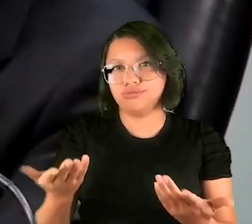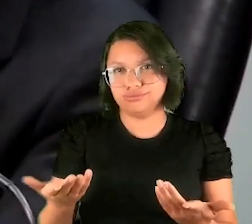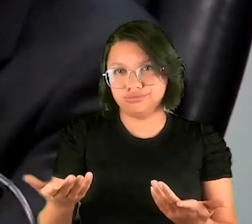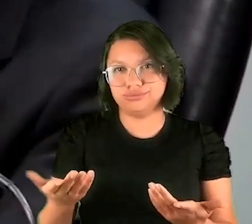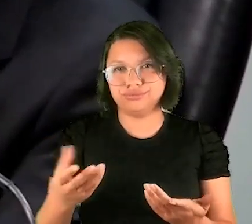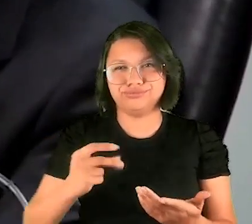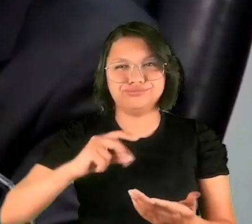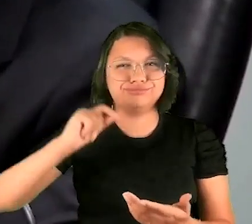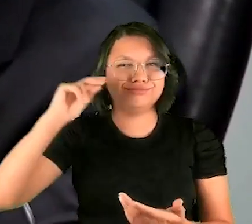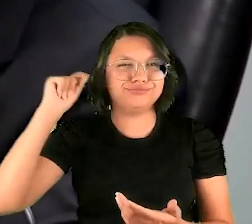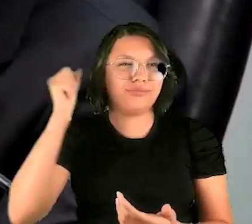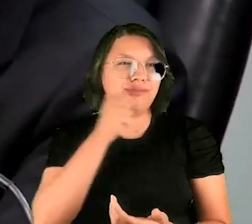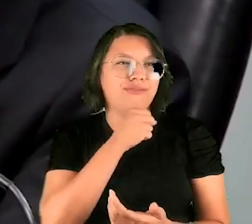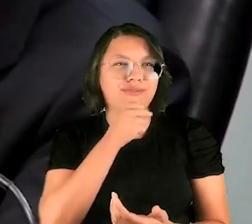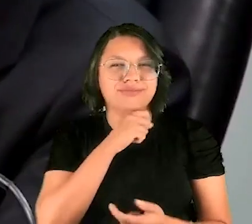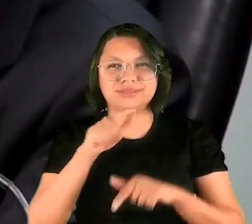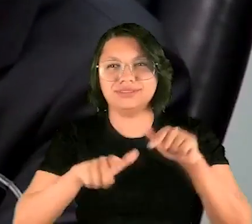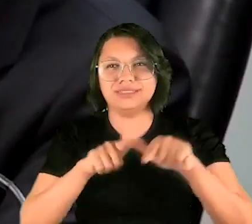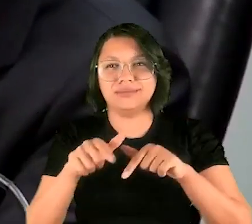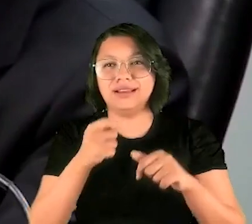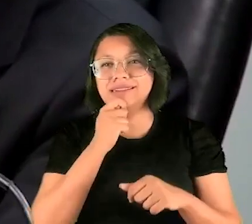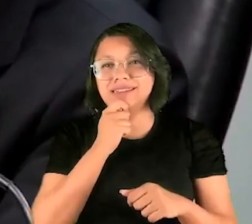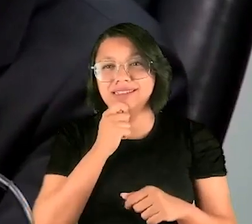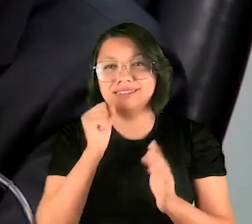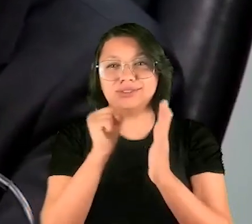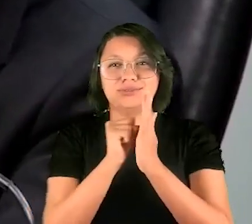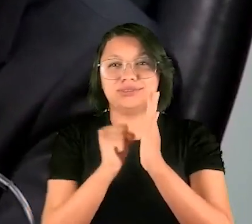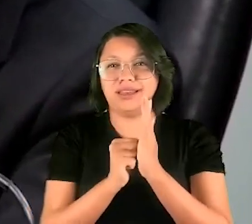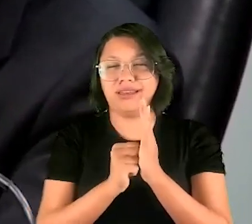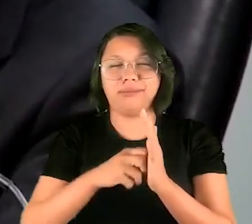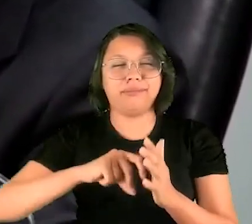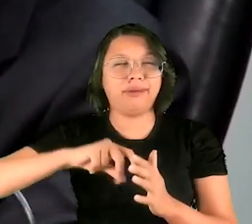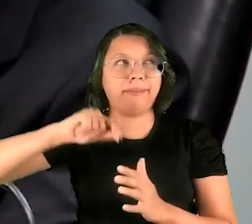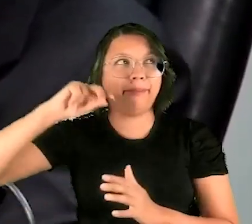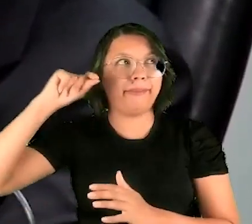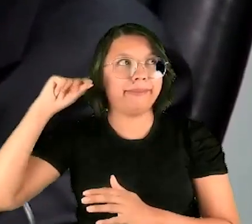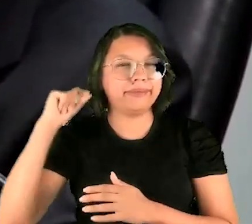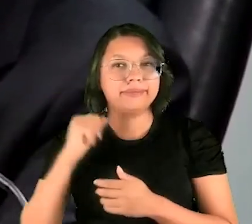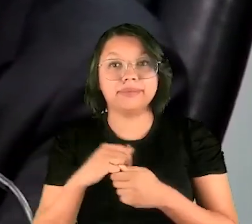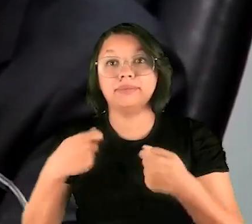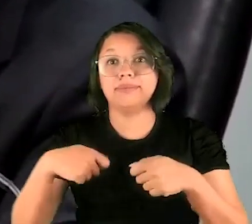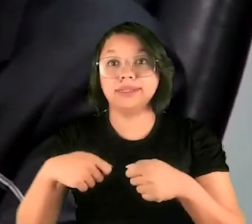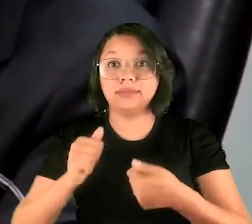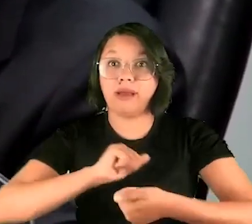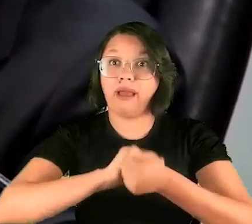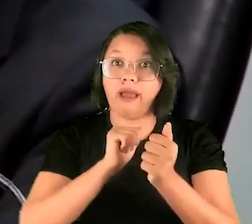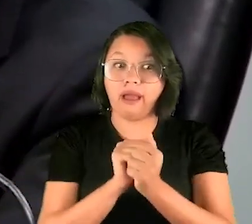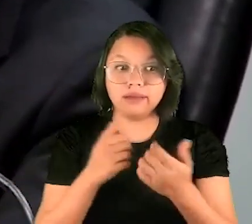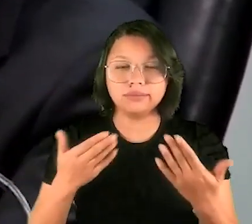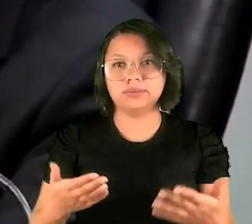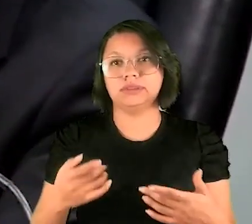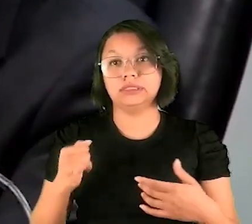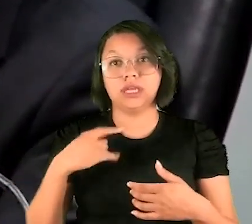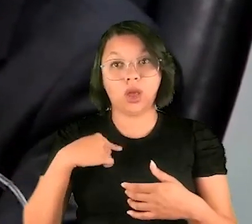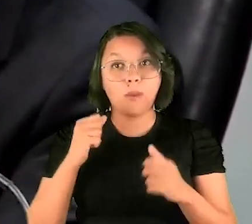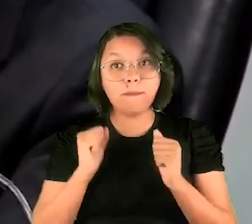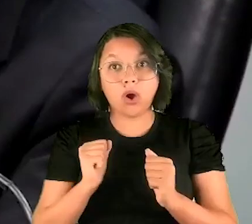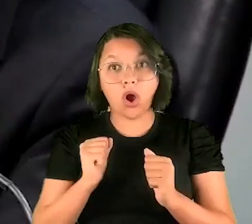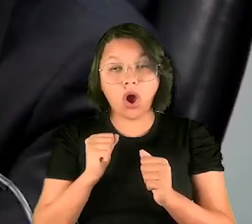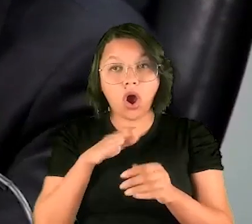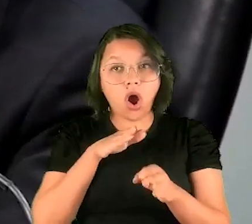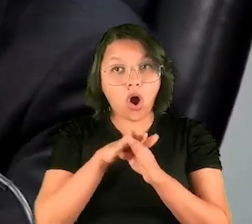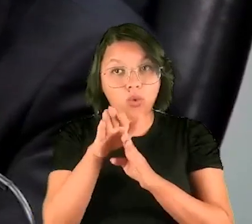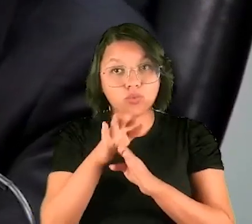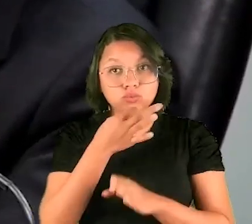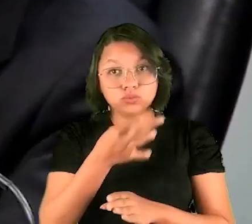ela está ainda trabalhando no mundo dos anos 90 do século passado. Nós precisamos readequar. Se eu pudesse dar uma